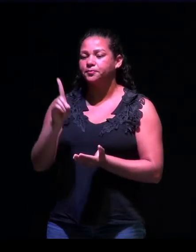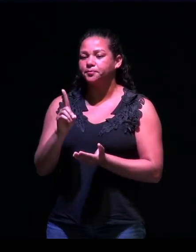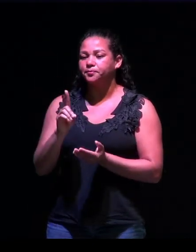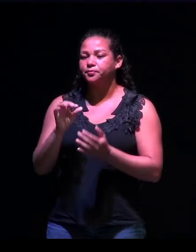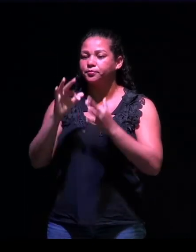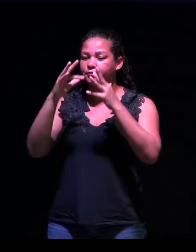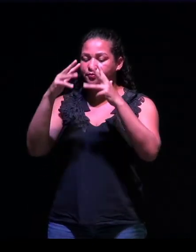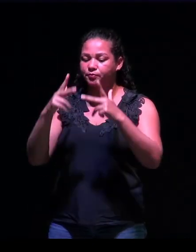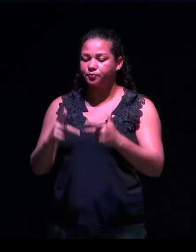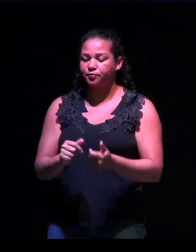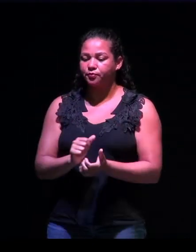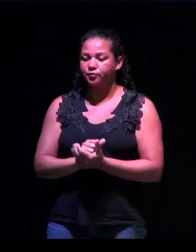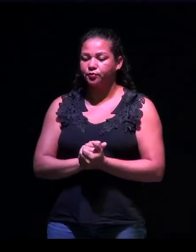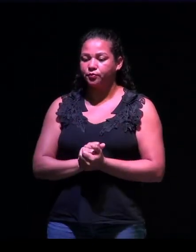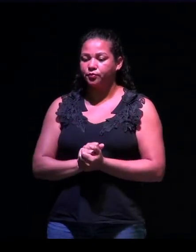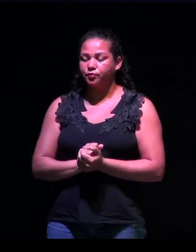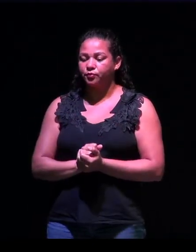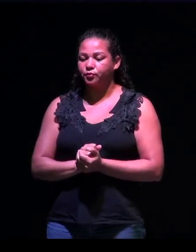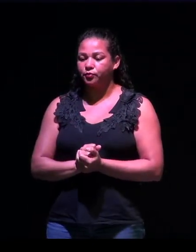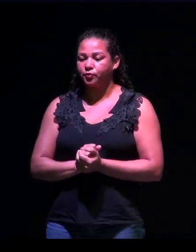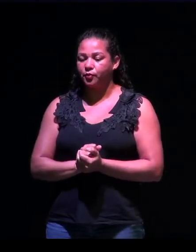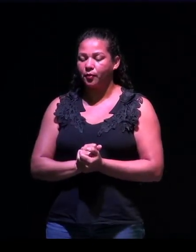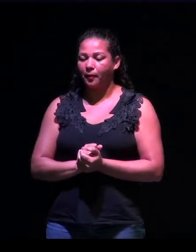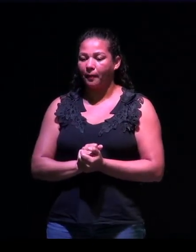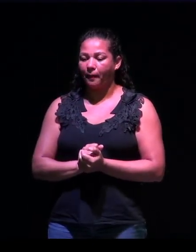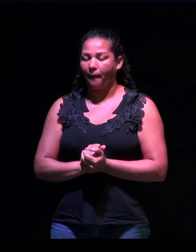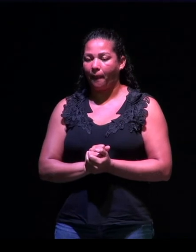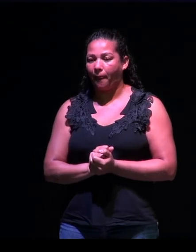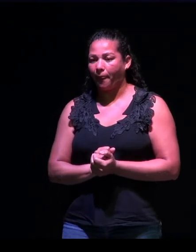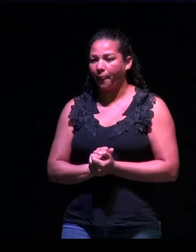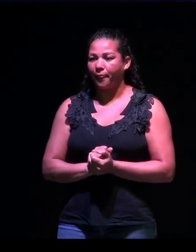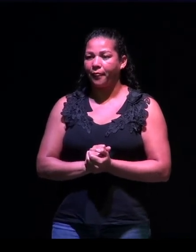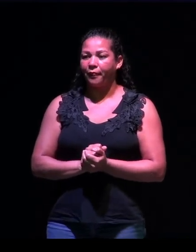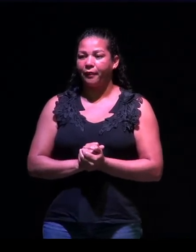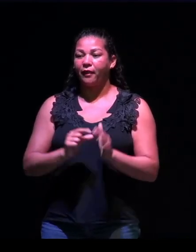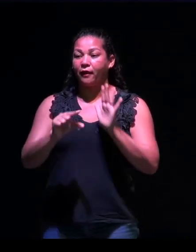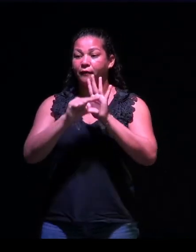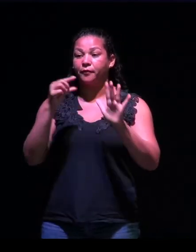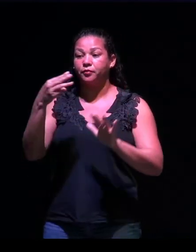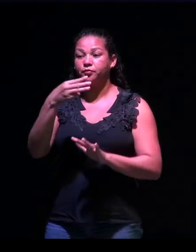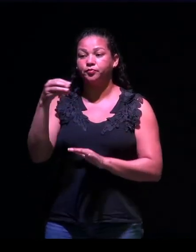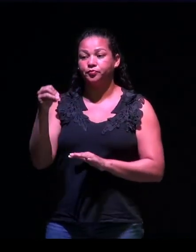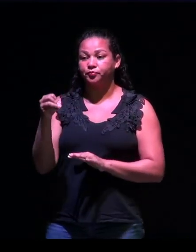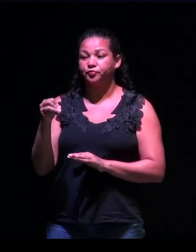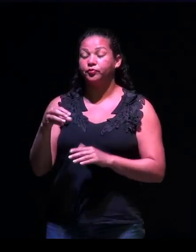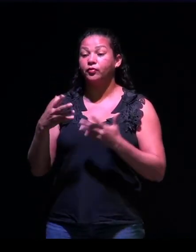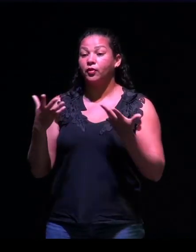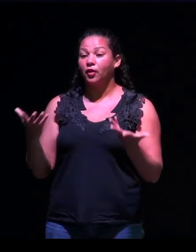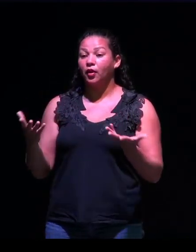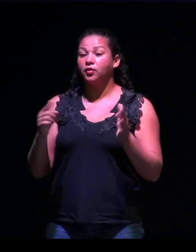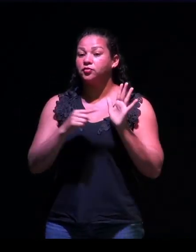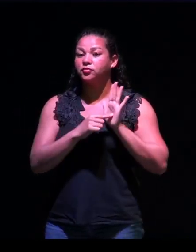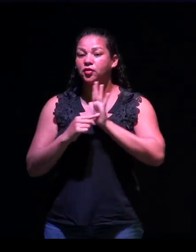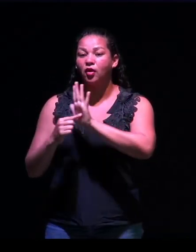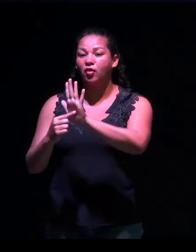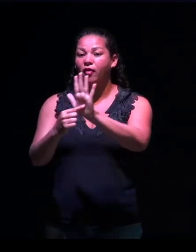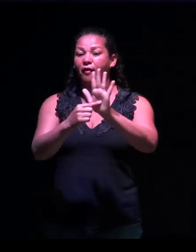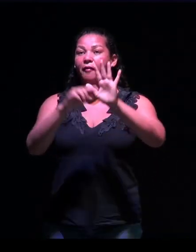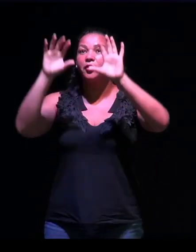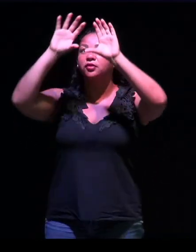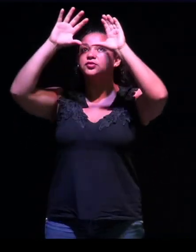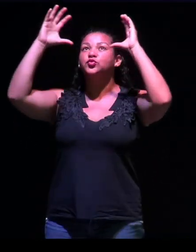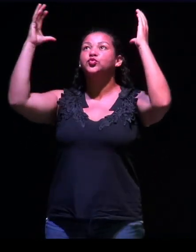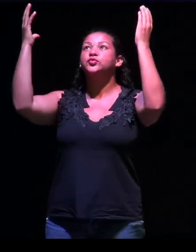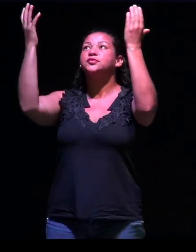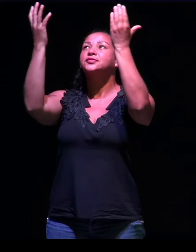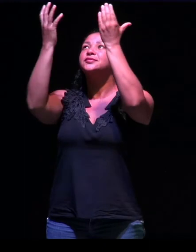Em seguida, isso eu já li, no versículo 30. Então aparecerá no céu o sinal do Filho